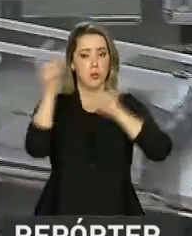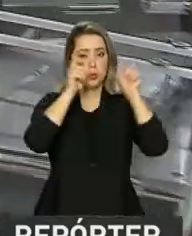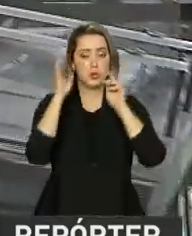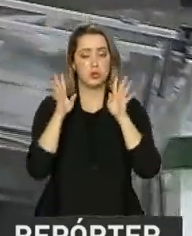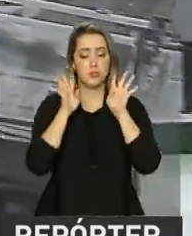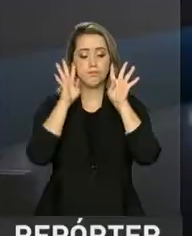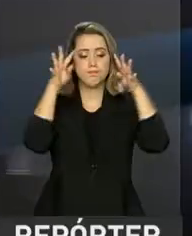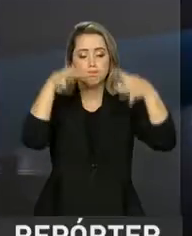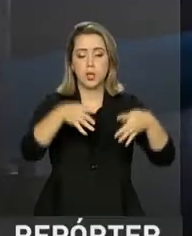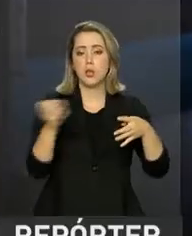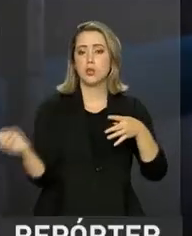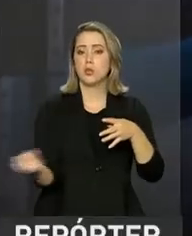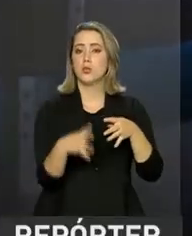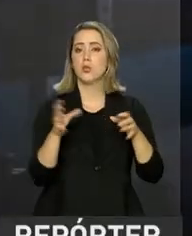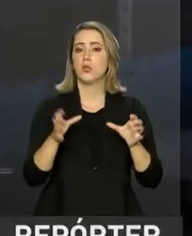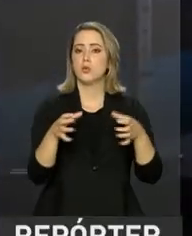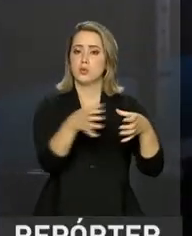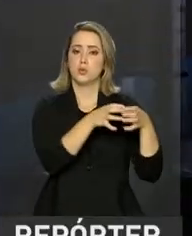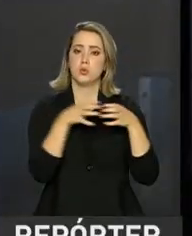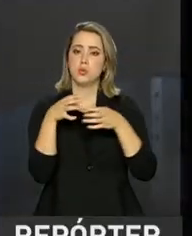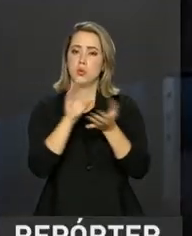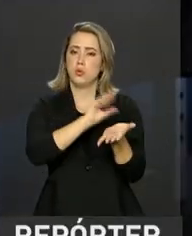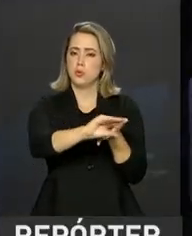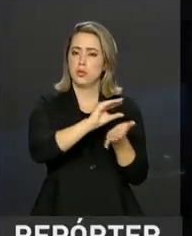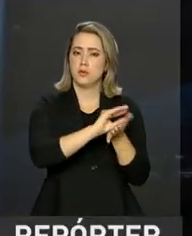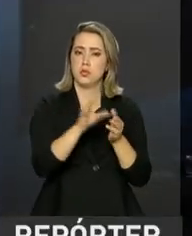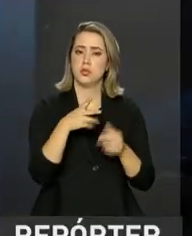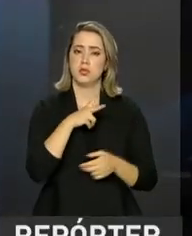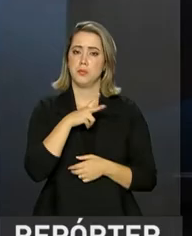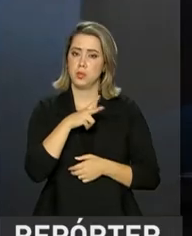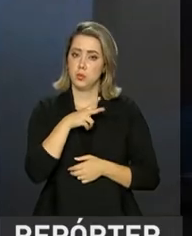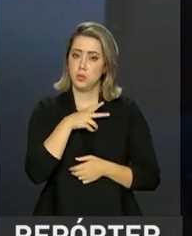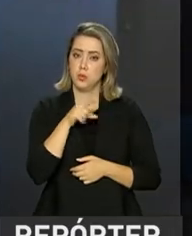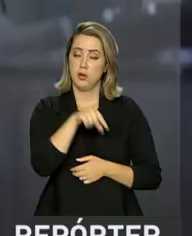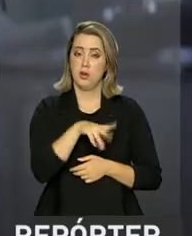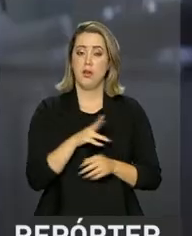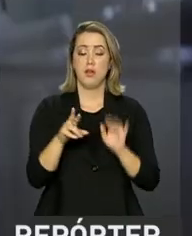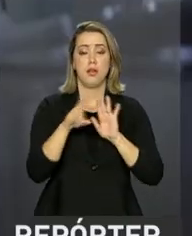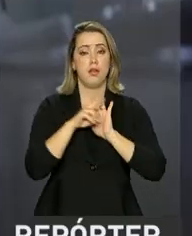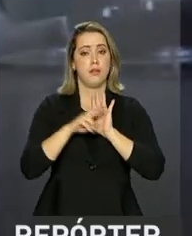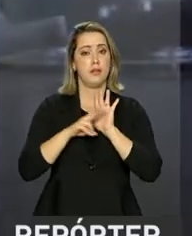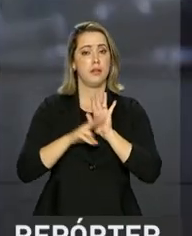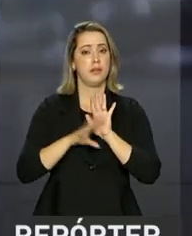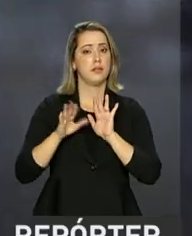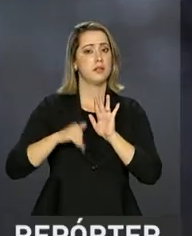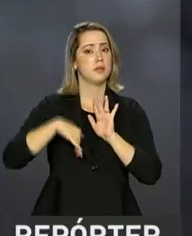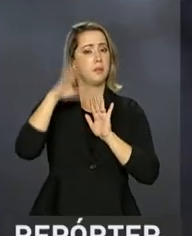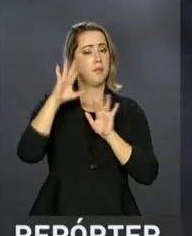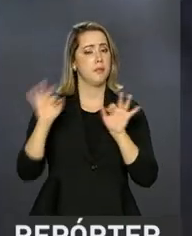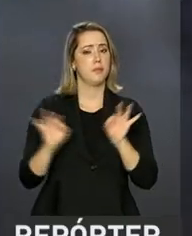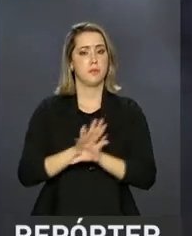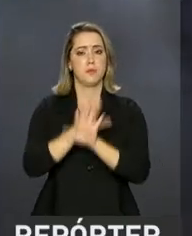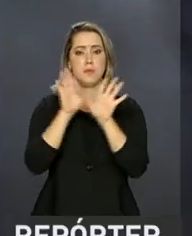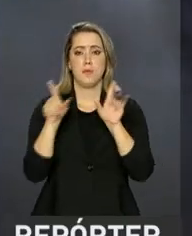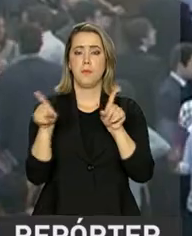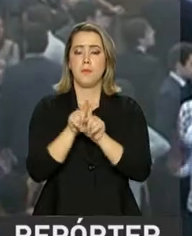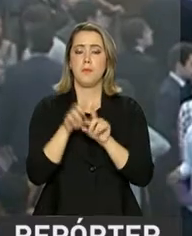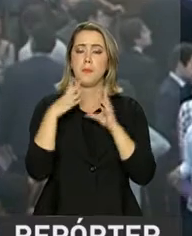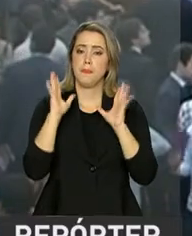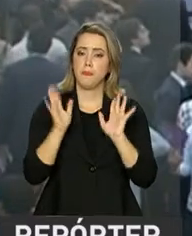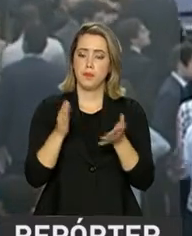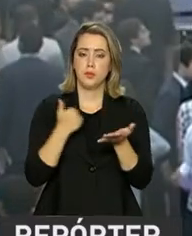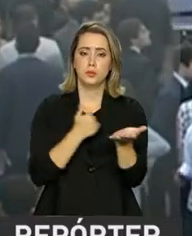investimentos com a participação da iniciativa privada e regras mais claras o que já começa a acontecer